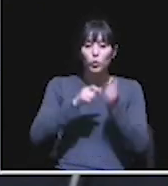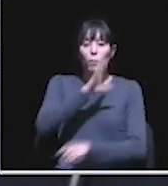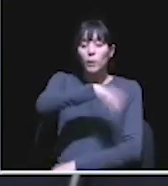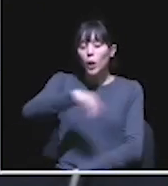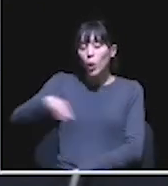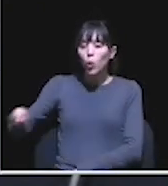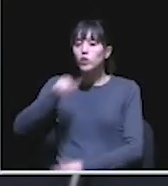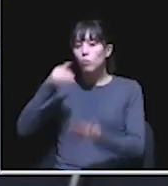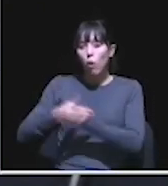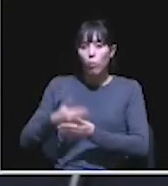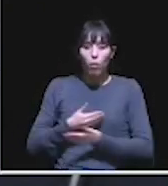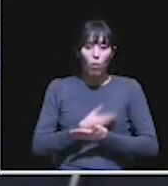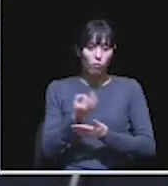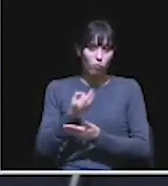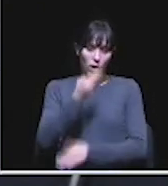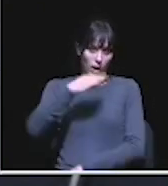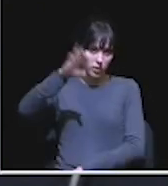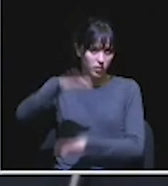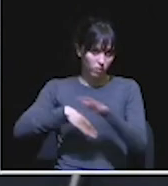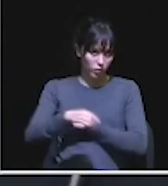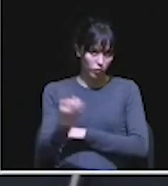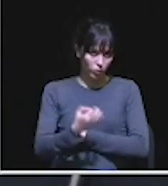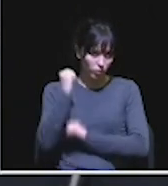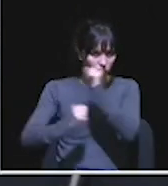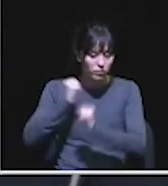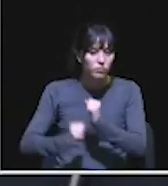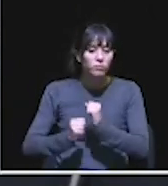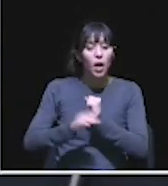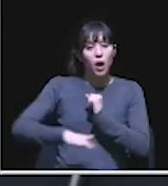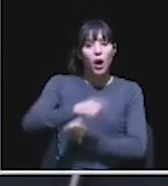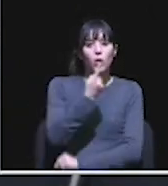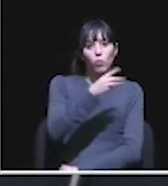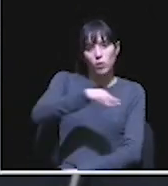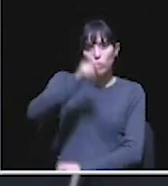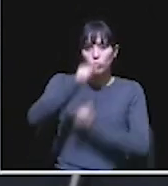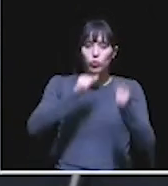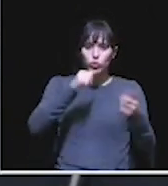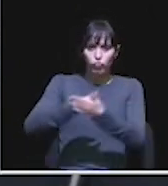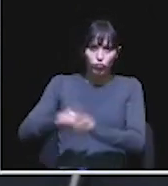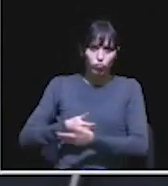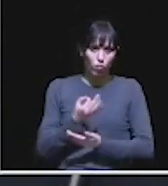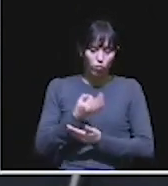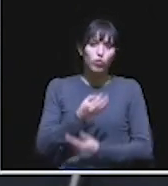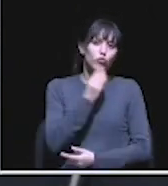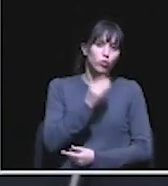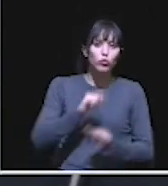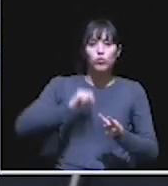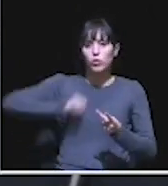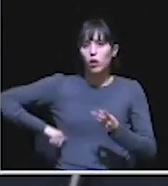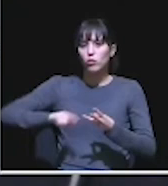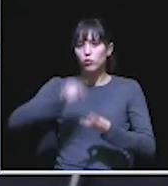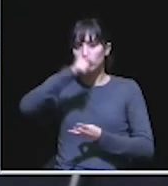do genocídio perpetrado pelo regime nazi alemão. Em Auschwitz morreram 1 milhão de seres humanos, entre os quais judeus,